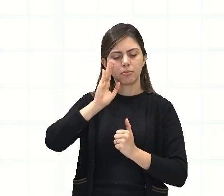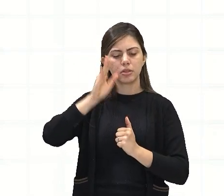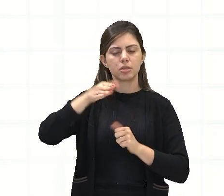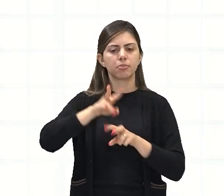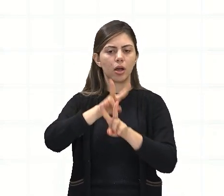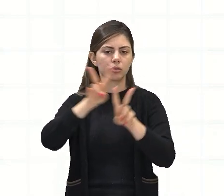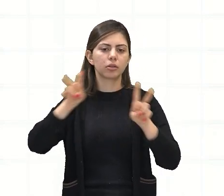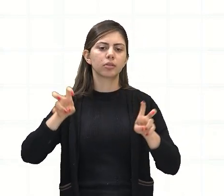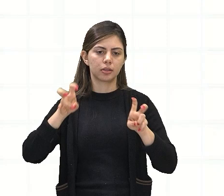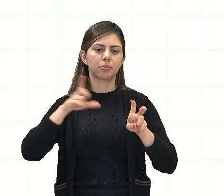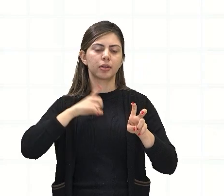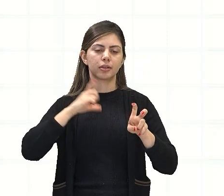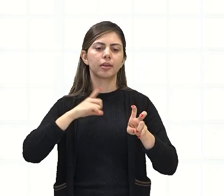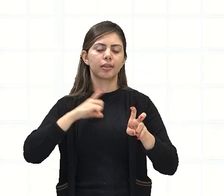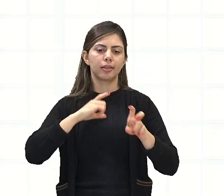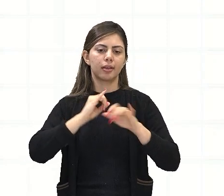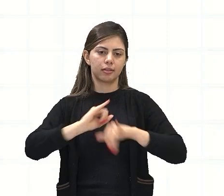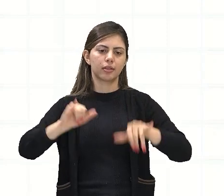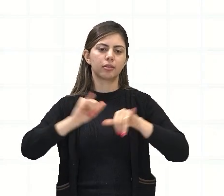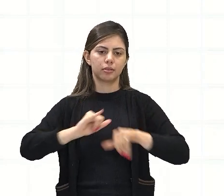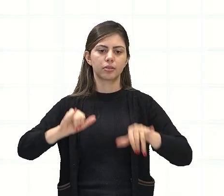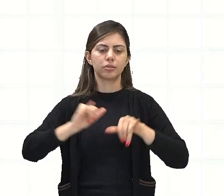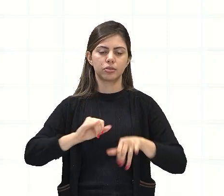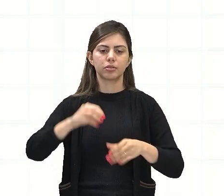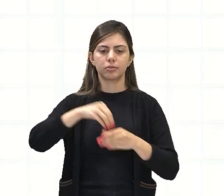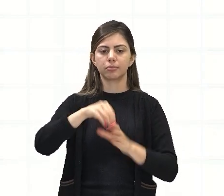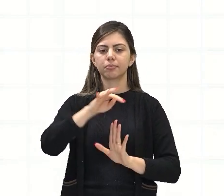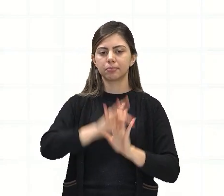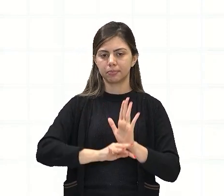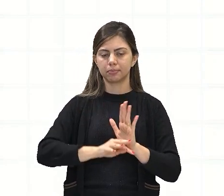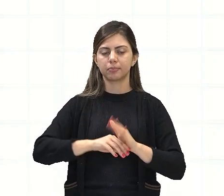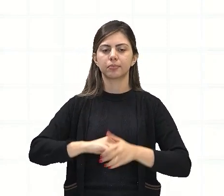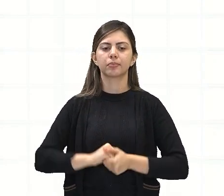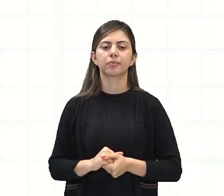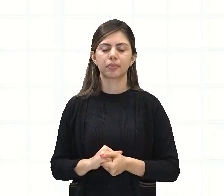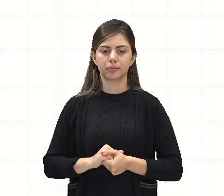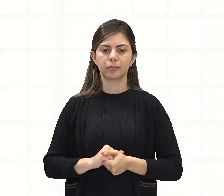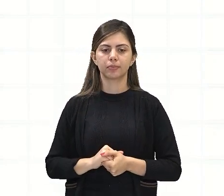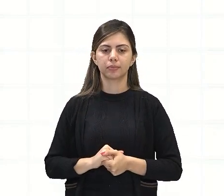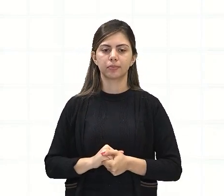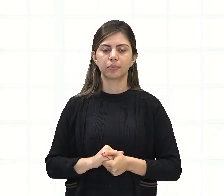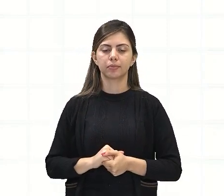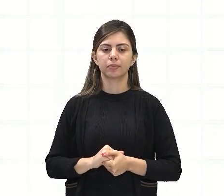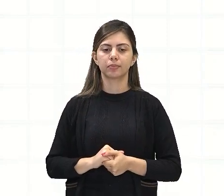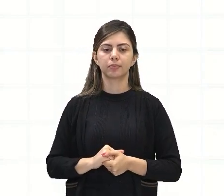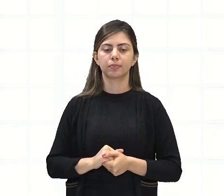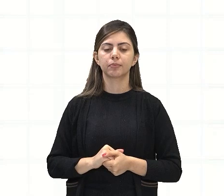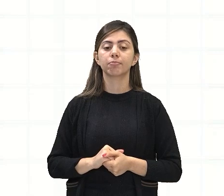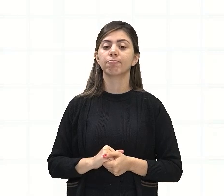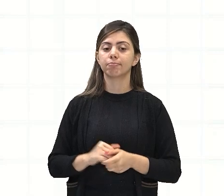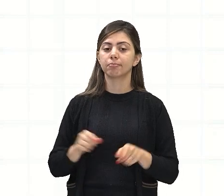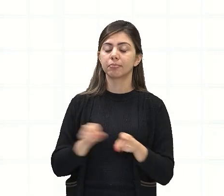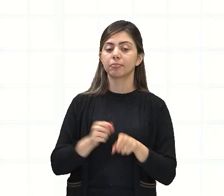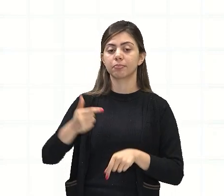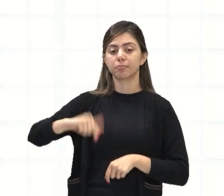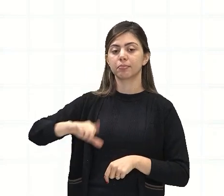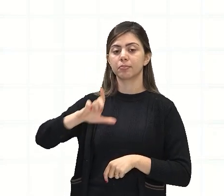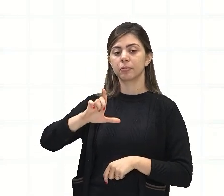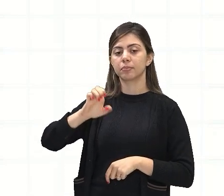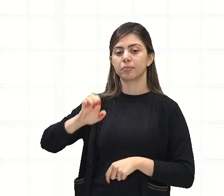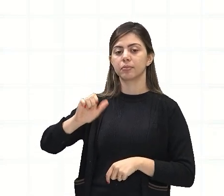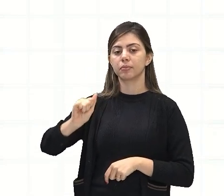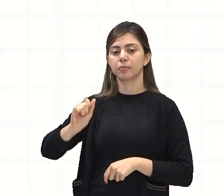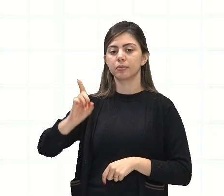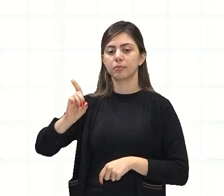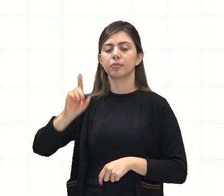principal daquela notícia, daquilo que está ali apresentado, anunciado. Nós temos o lead,